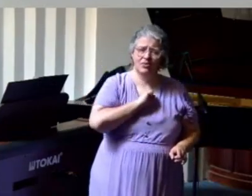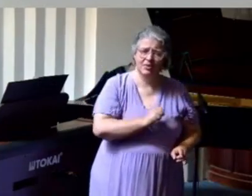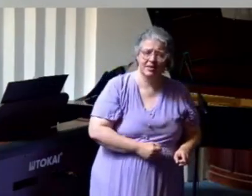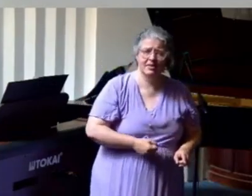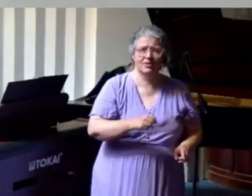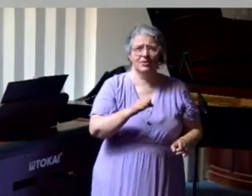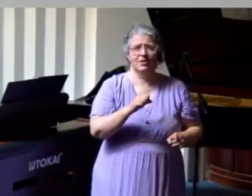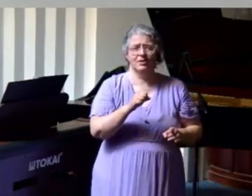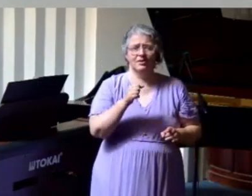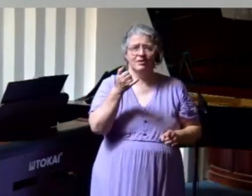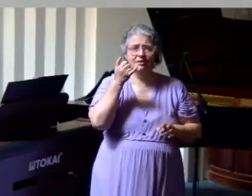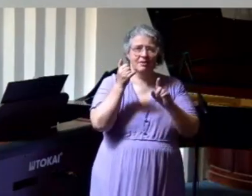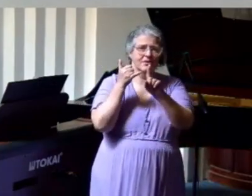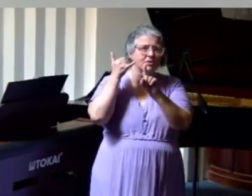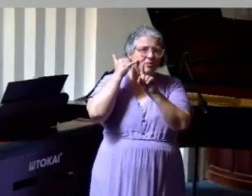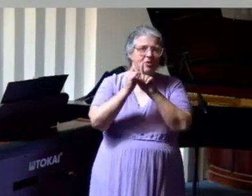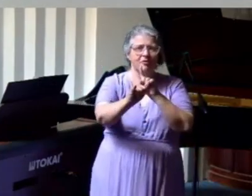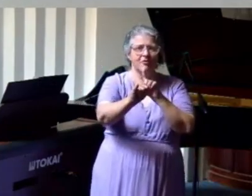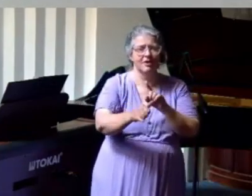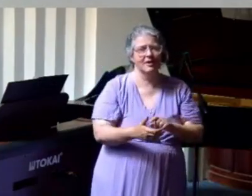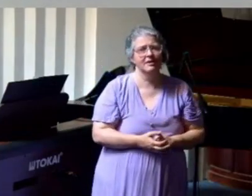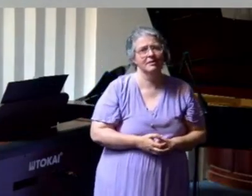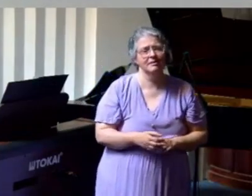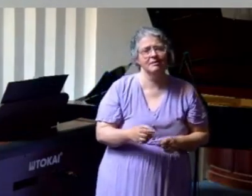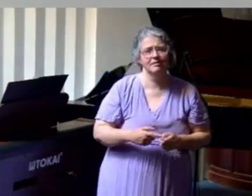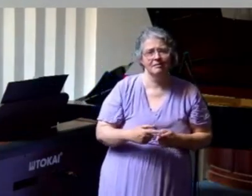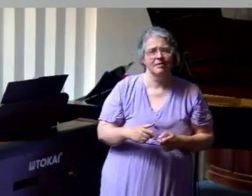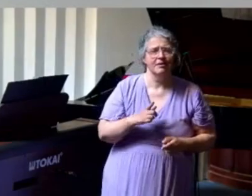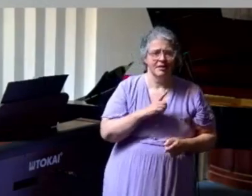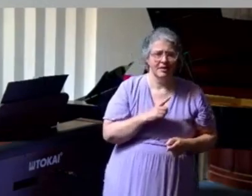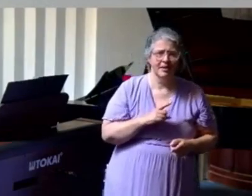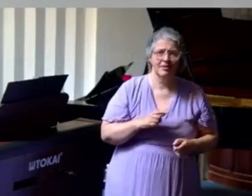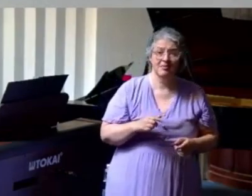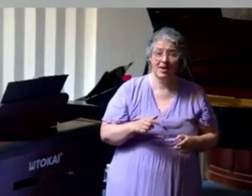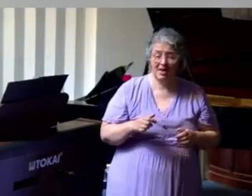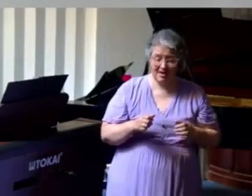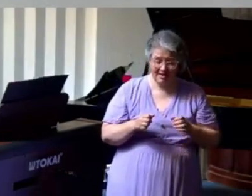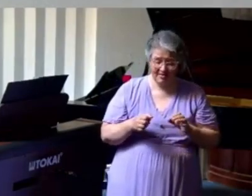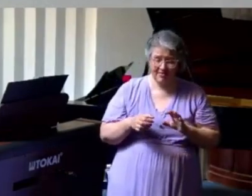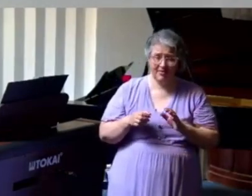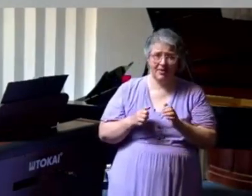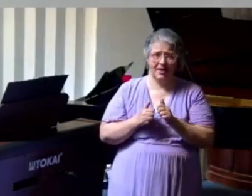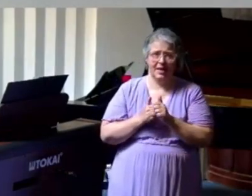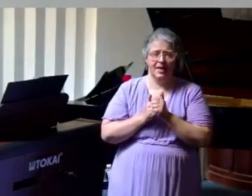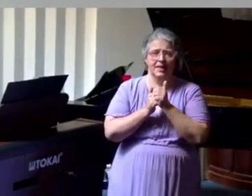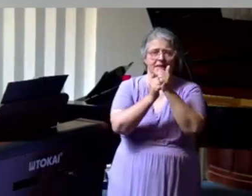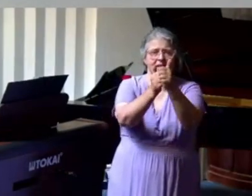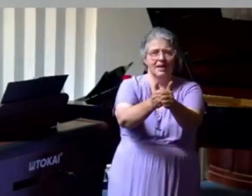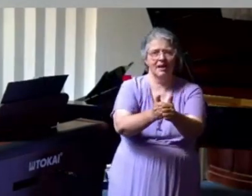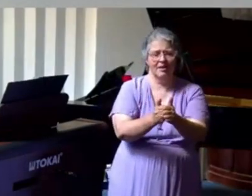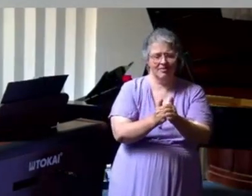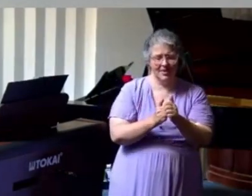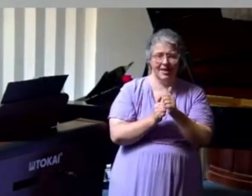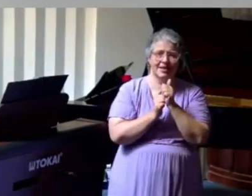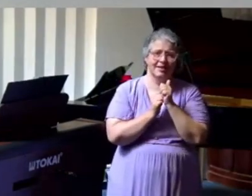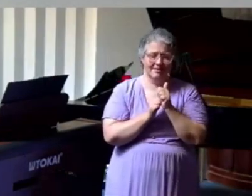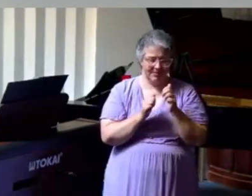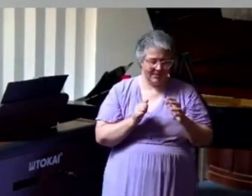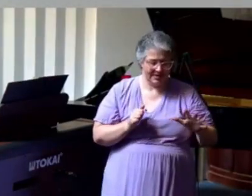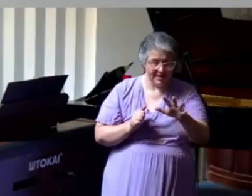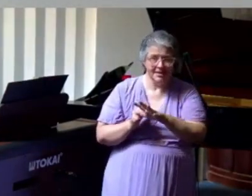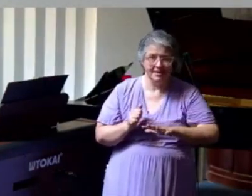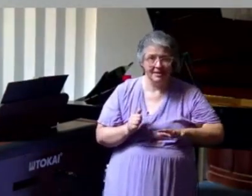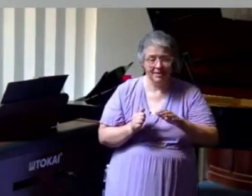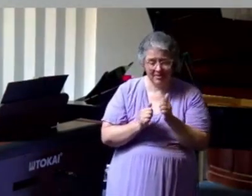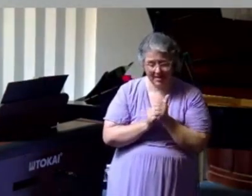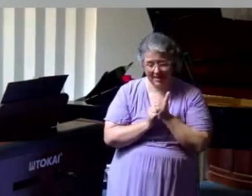homens existiram, reis, sacerdotes e profetas, para guiarem um povo inteiro a Deus. Então, como é que